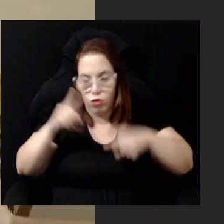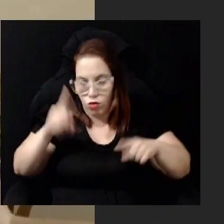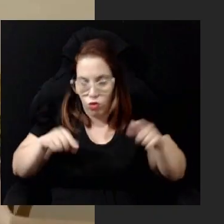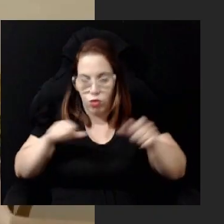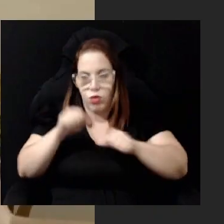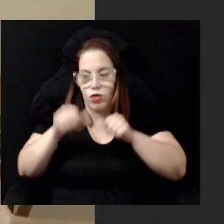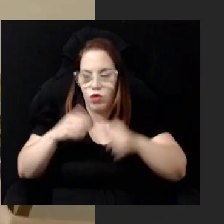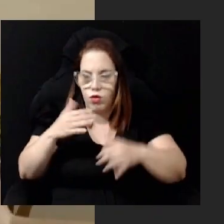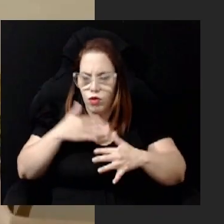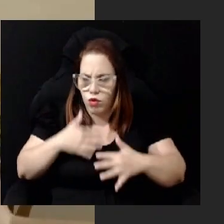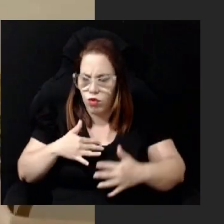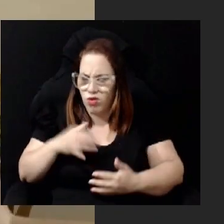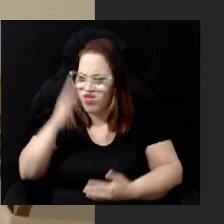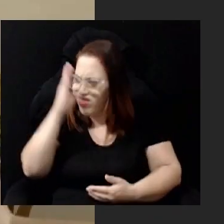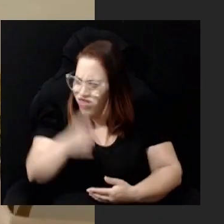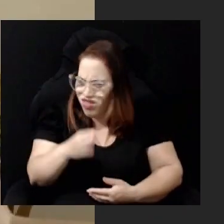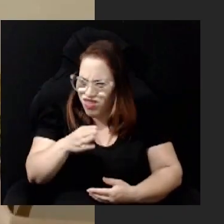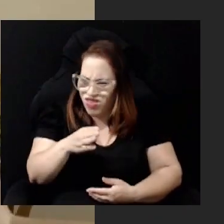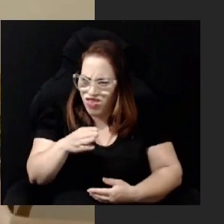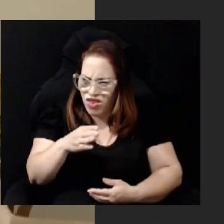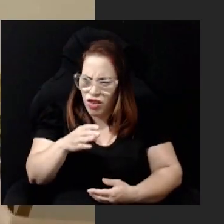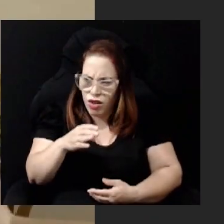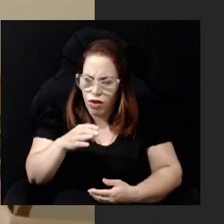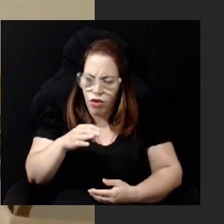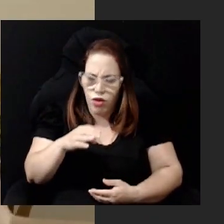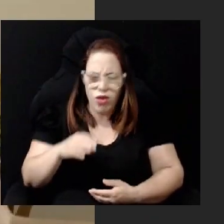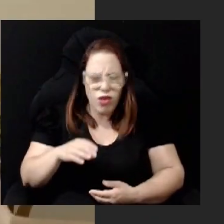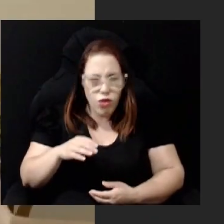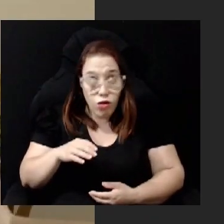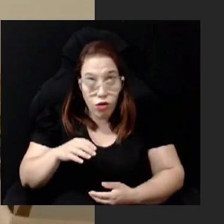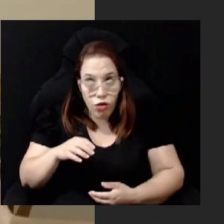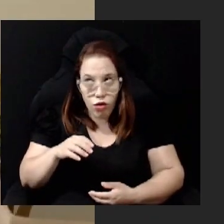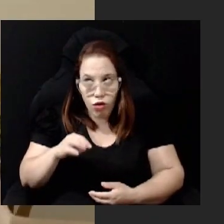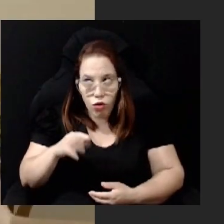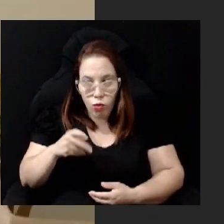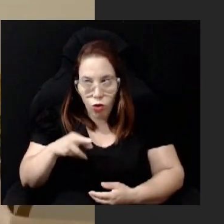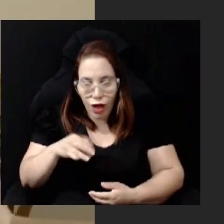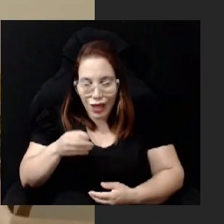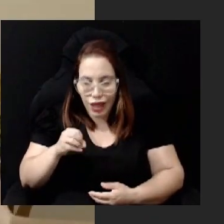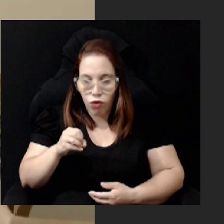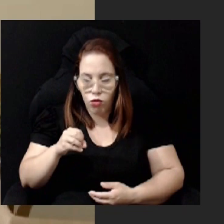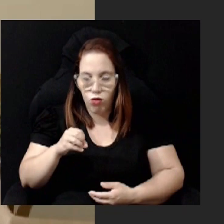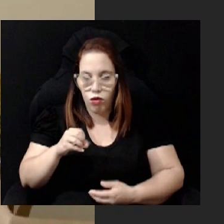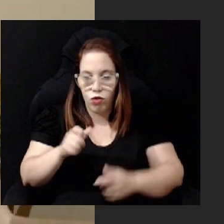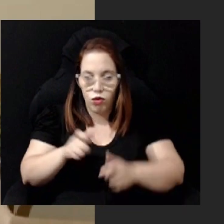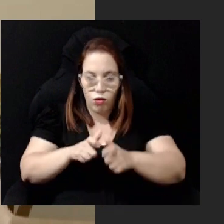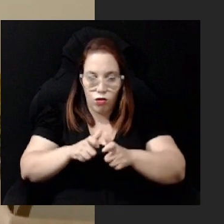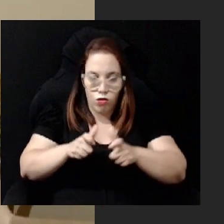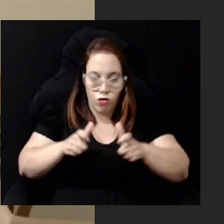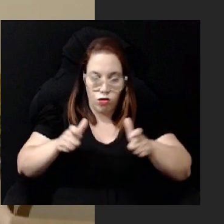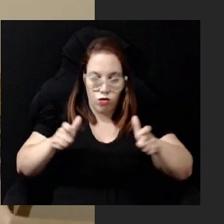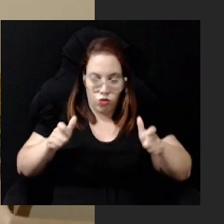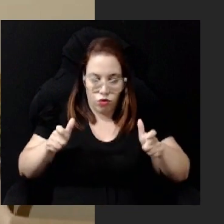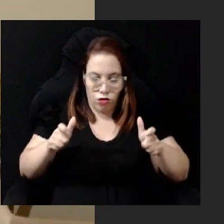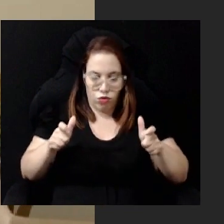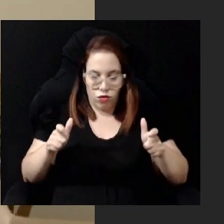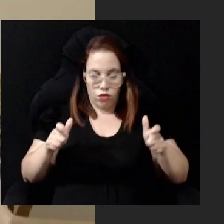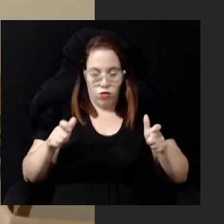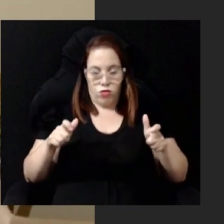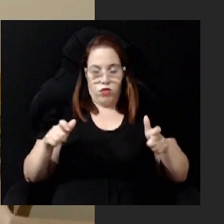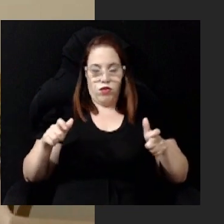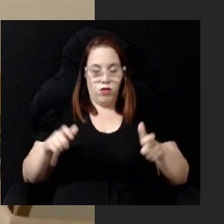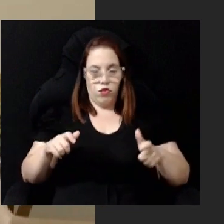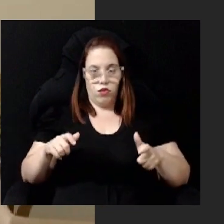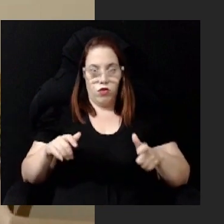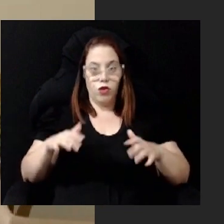você tenha, principalmente uma nodulação ou uma tumoração mesmo, que é um aumento de volume de uma